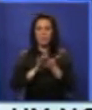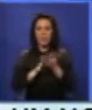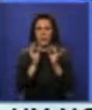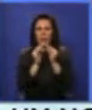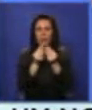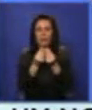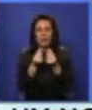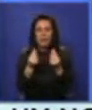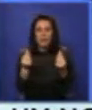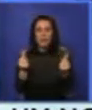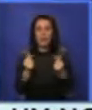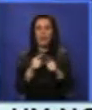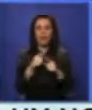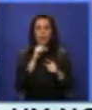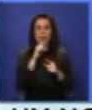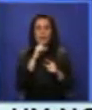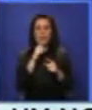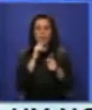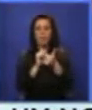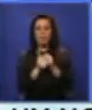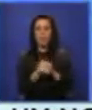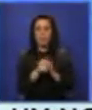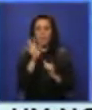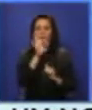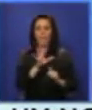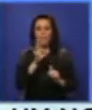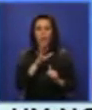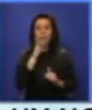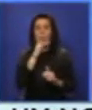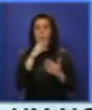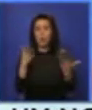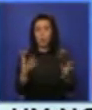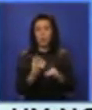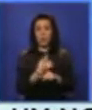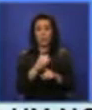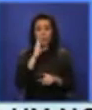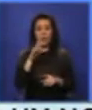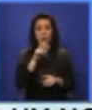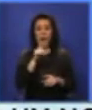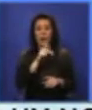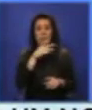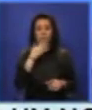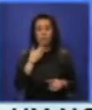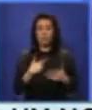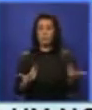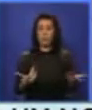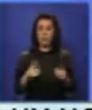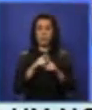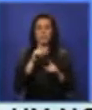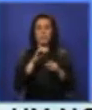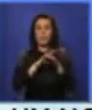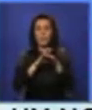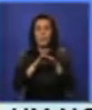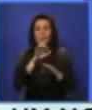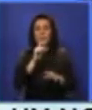muito fininhas para conseguirmos fazer modificações de forma, de cor, coisas que a Carla nos pedia. Portanto, lâminas de cerâmica